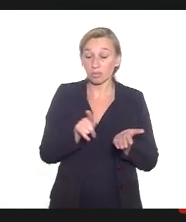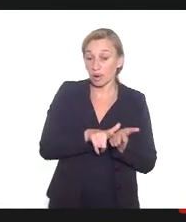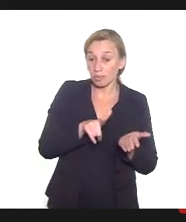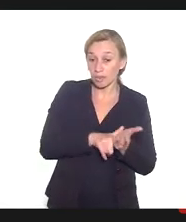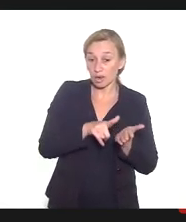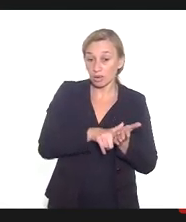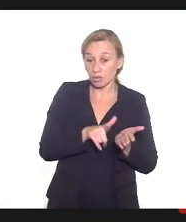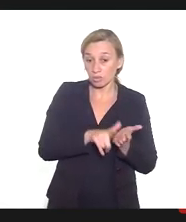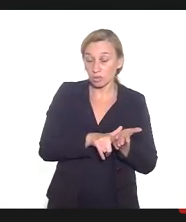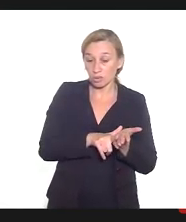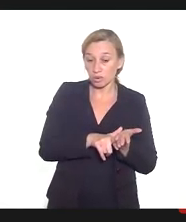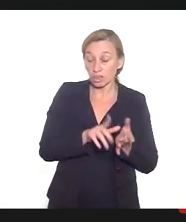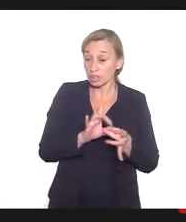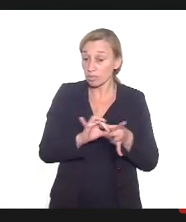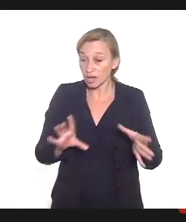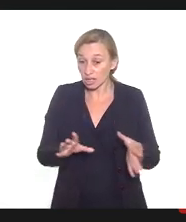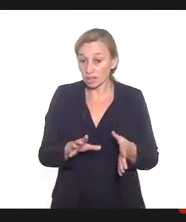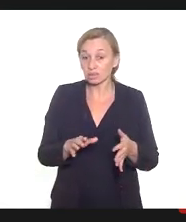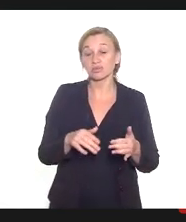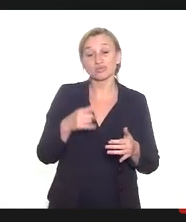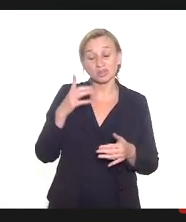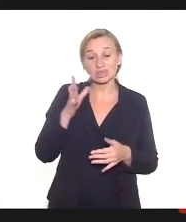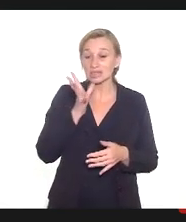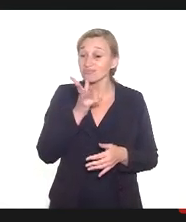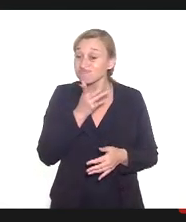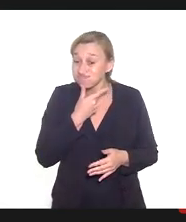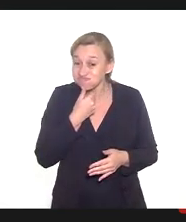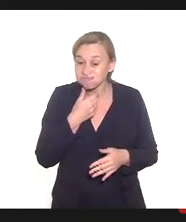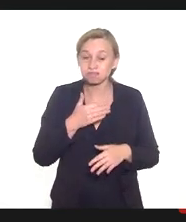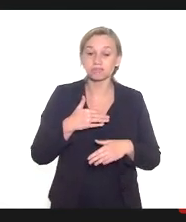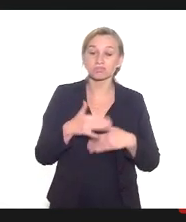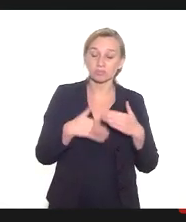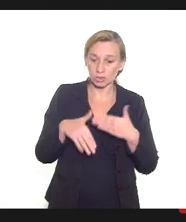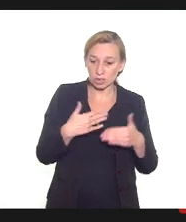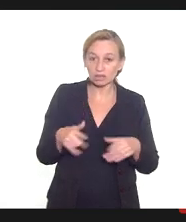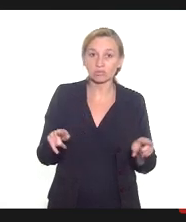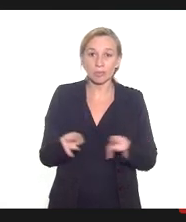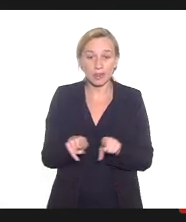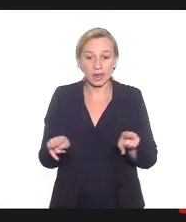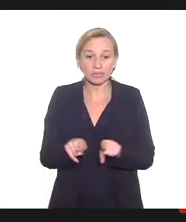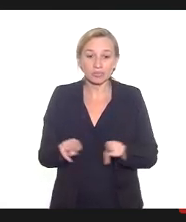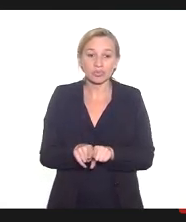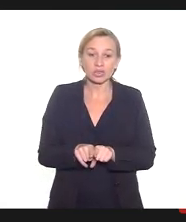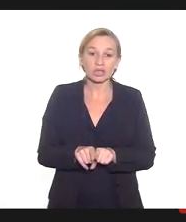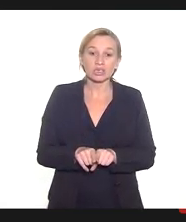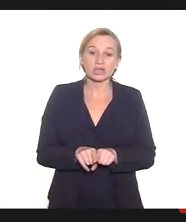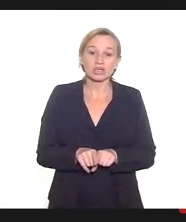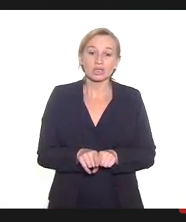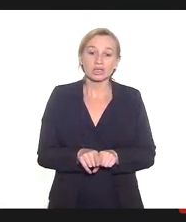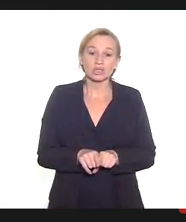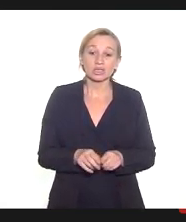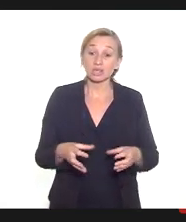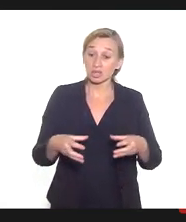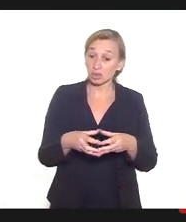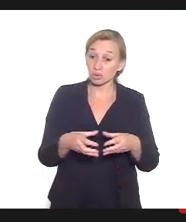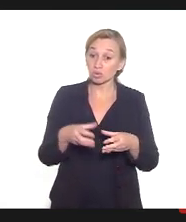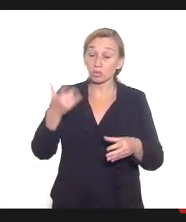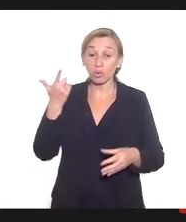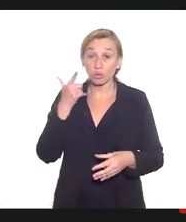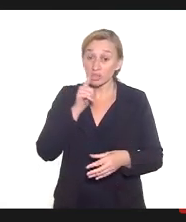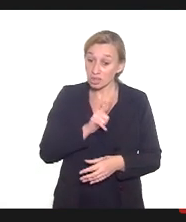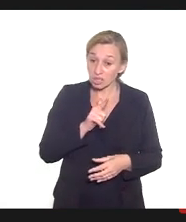burocratizar demais o processo e também é que essas E se for